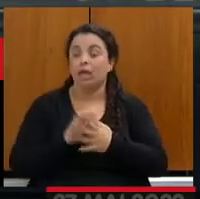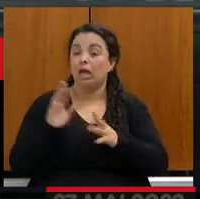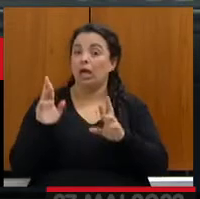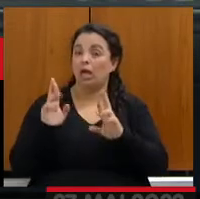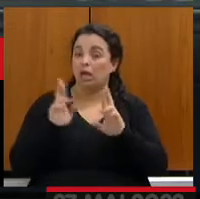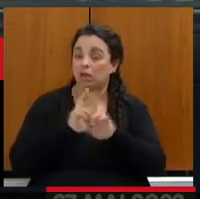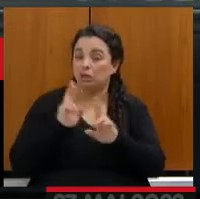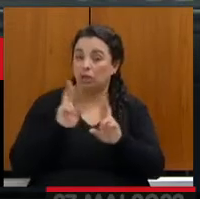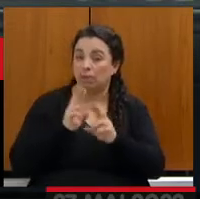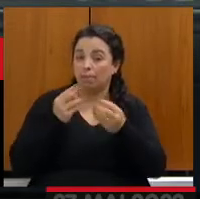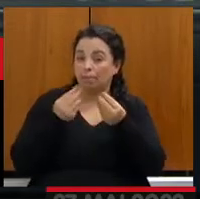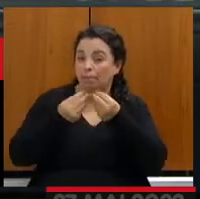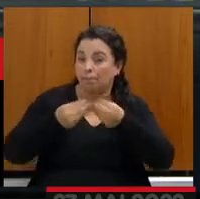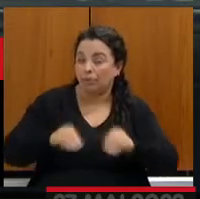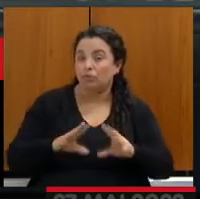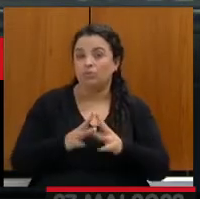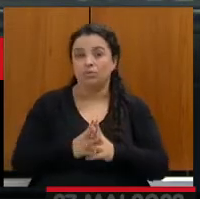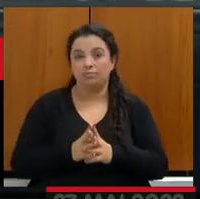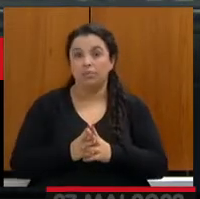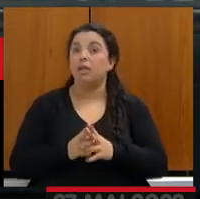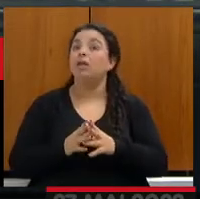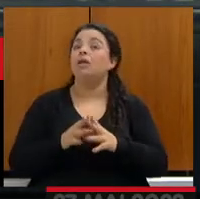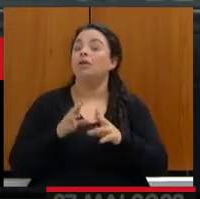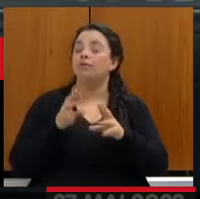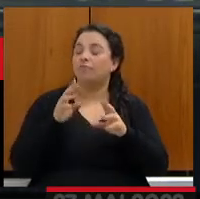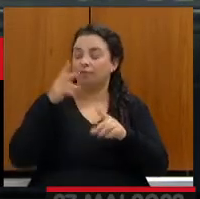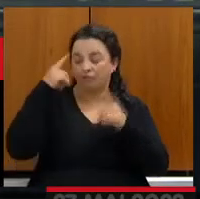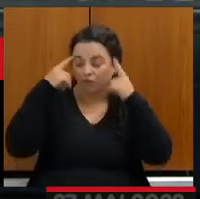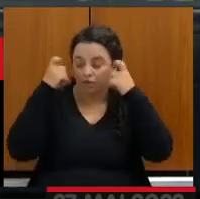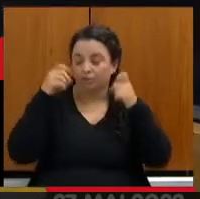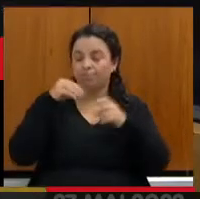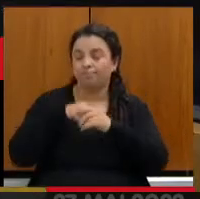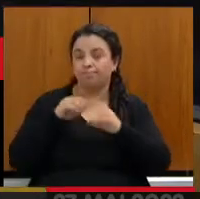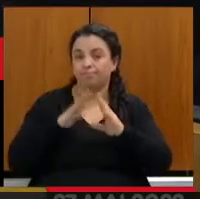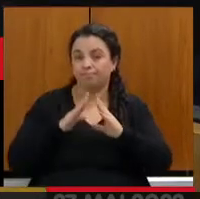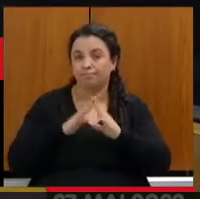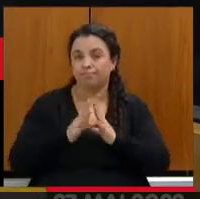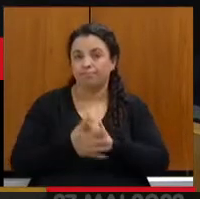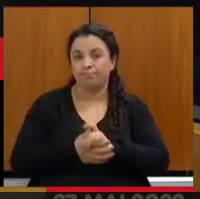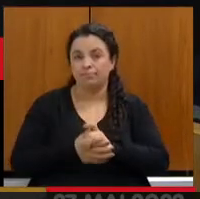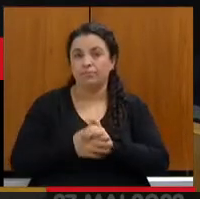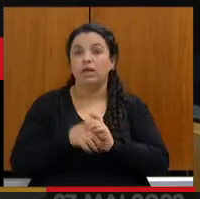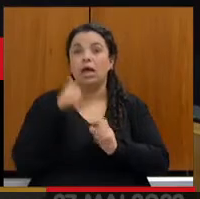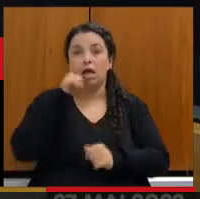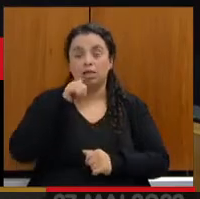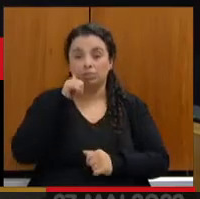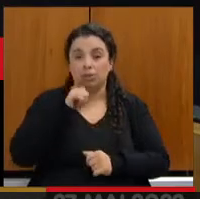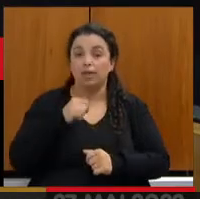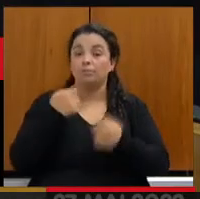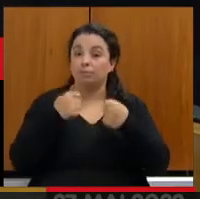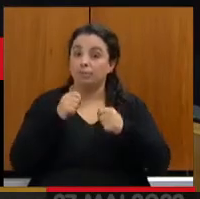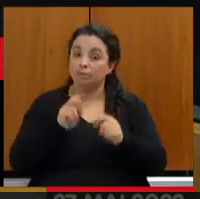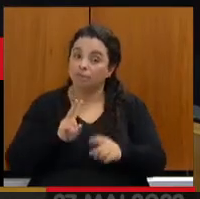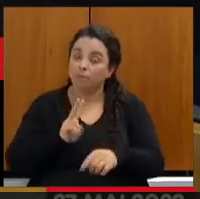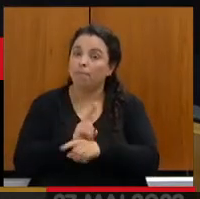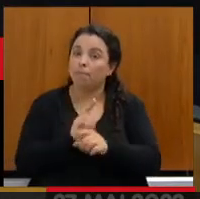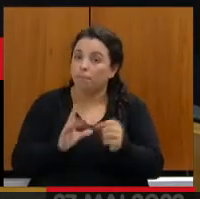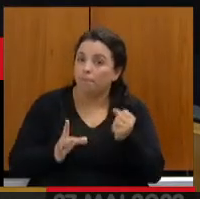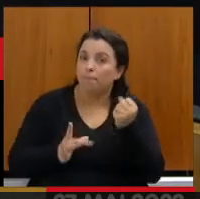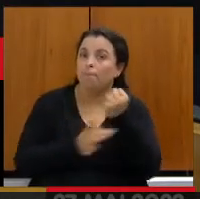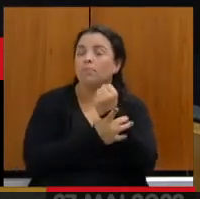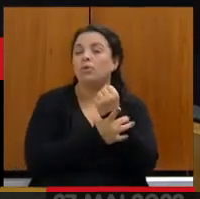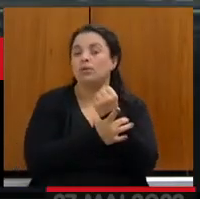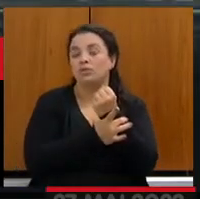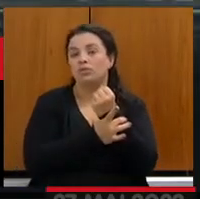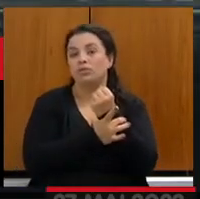é necessário proteger essas mulheres por meio do incentivo de políticas de Amparo com um olhar